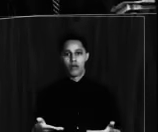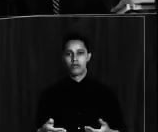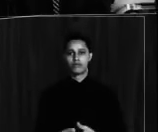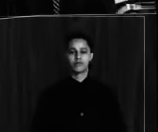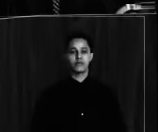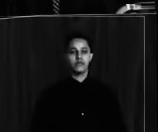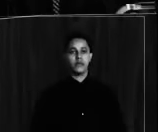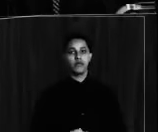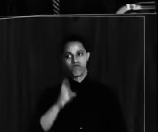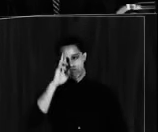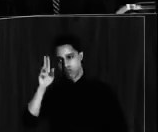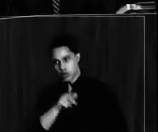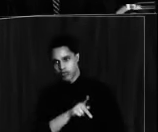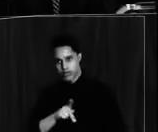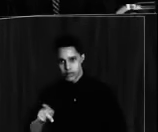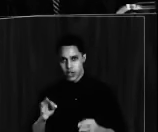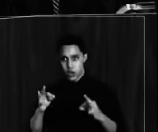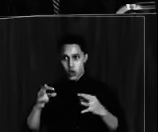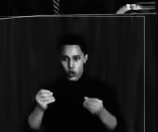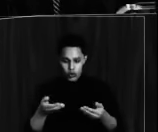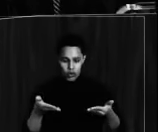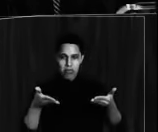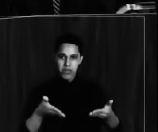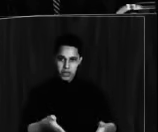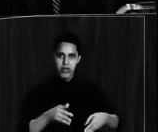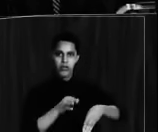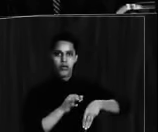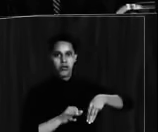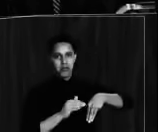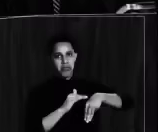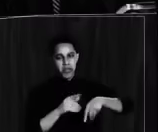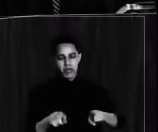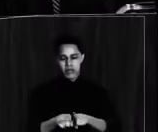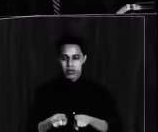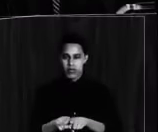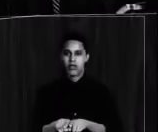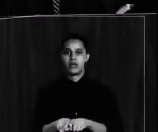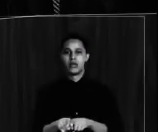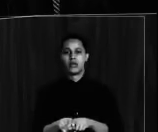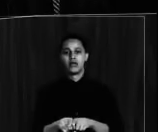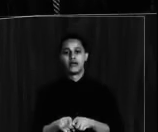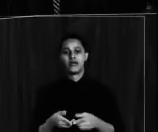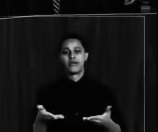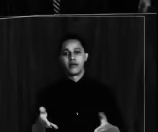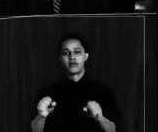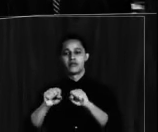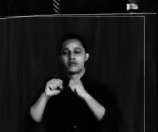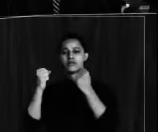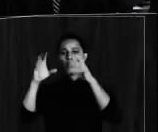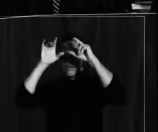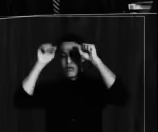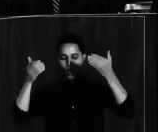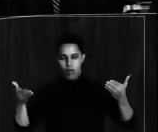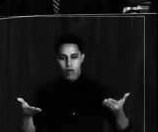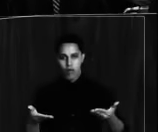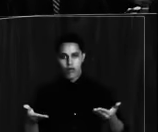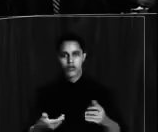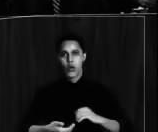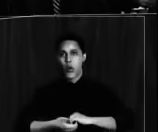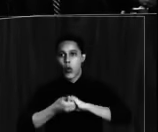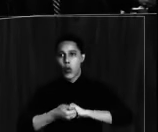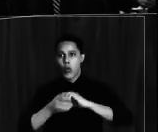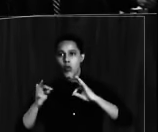cara, quero tirar da prisão com pressão popular, pressão internacional, eu quero tirar da prisão o cara que está preso